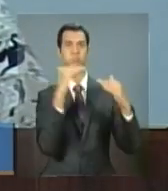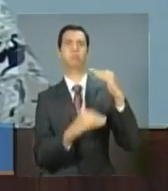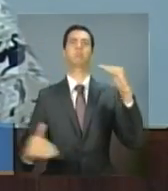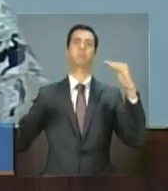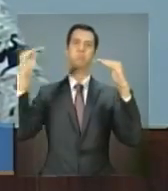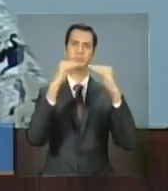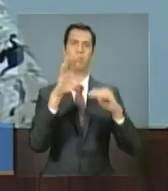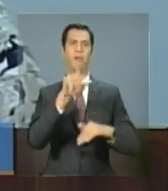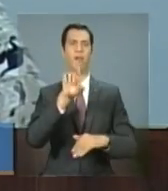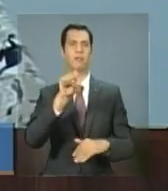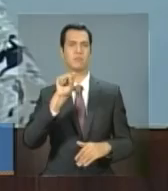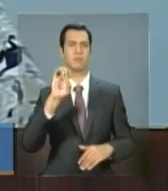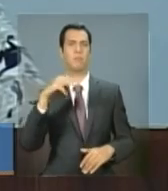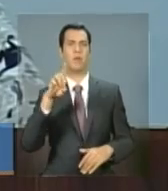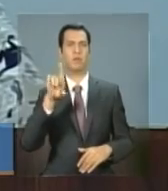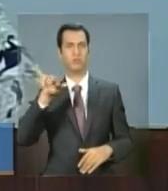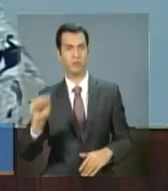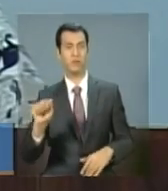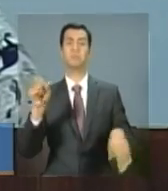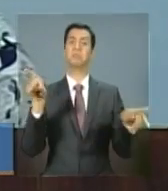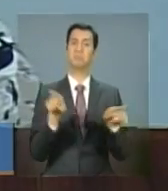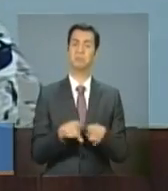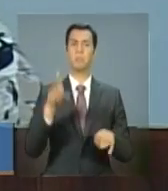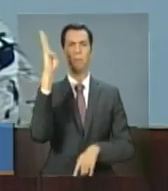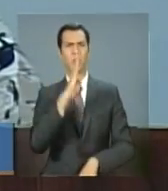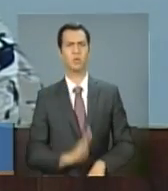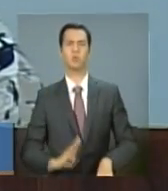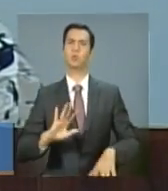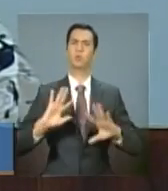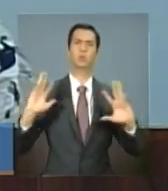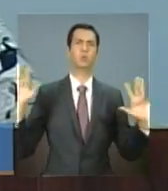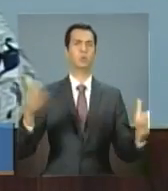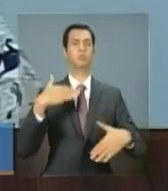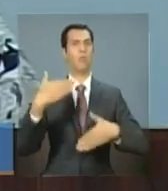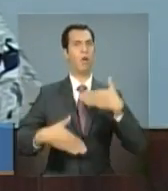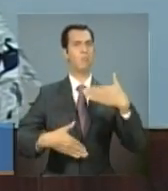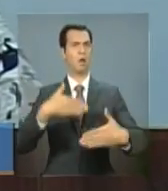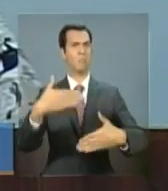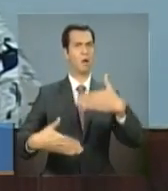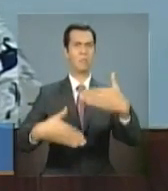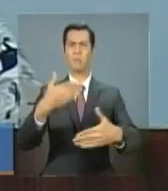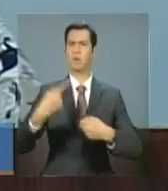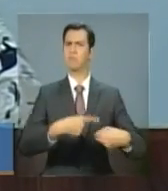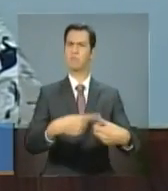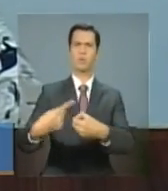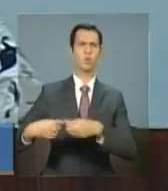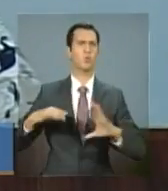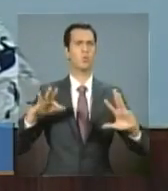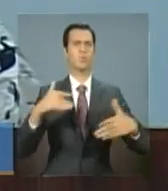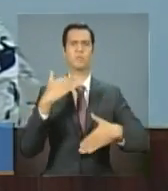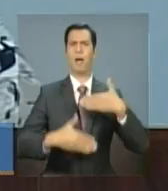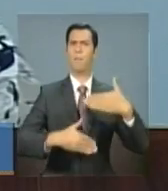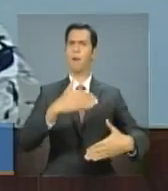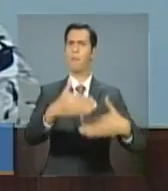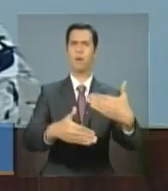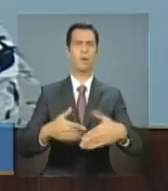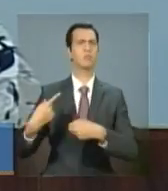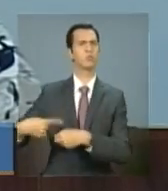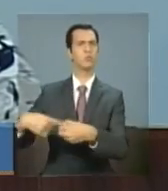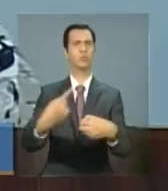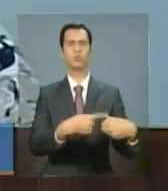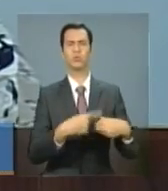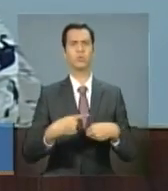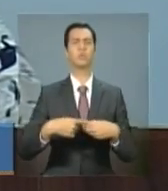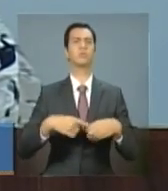forma sustentável, cresce em todo o território nacional, cresce em todos os municípios, reduz desigualdade em todos os